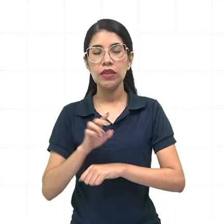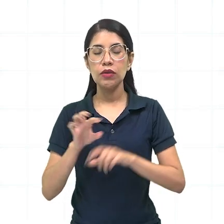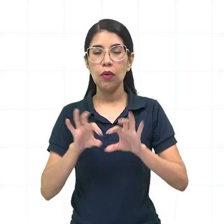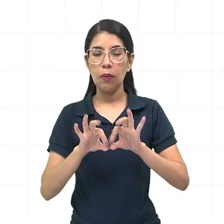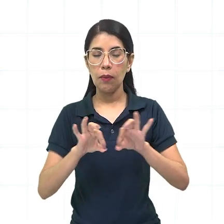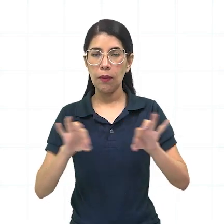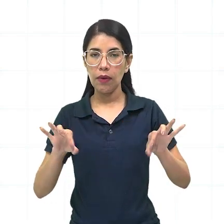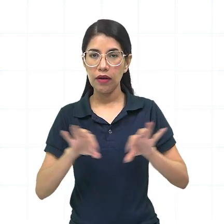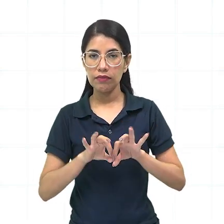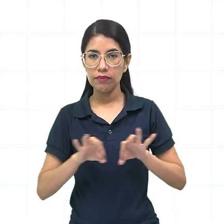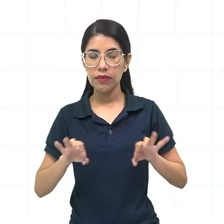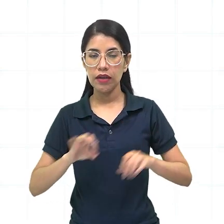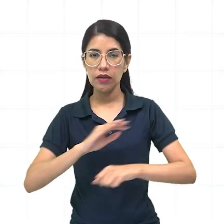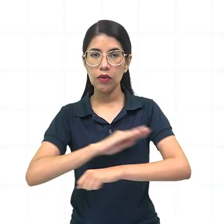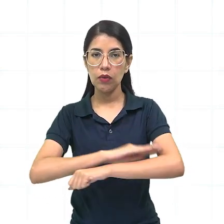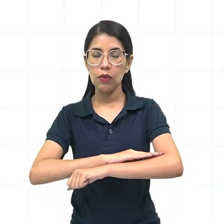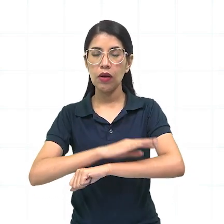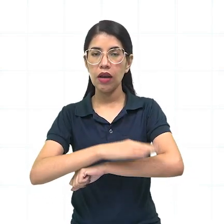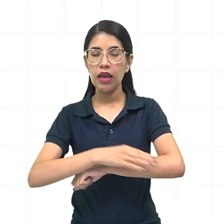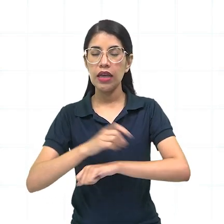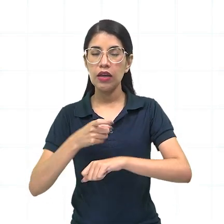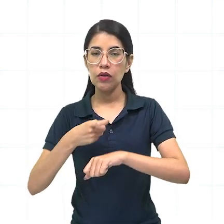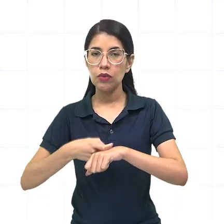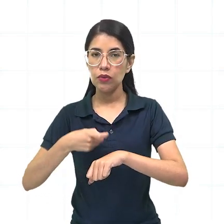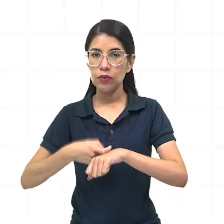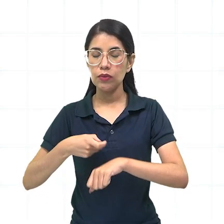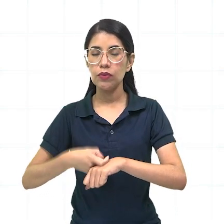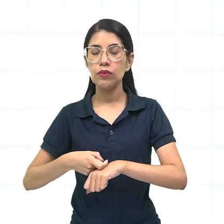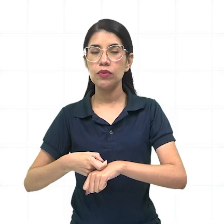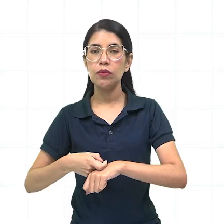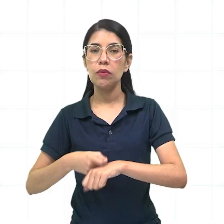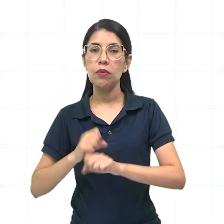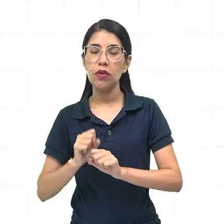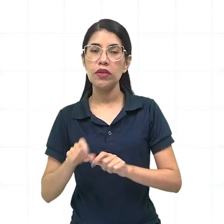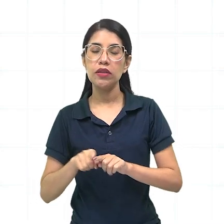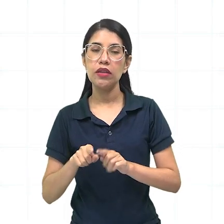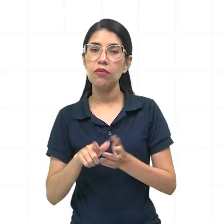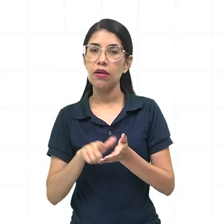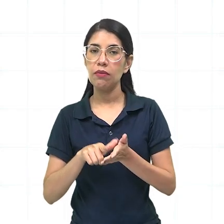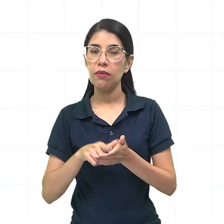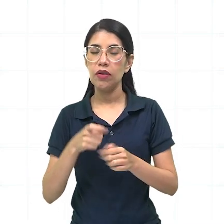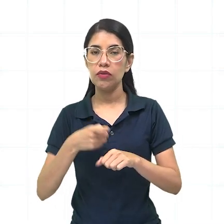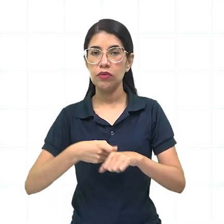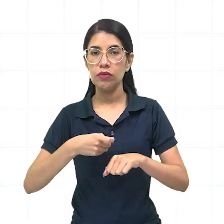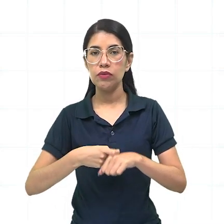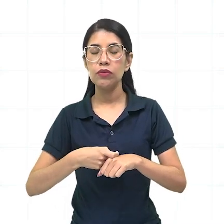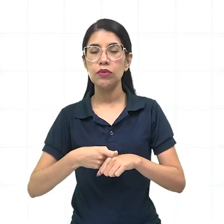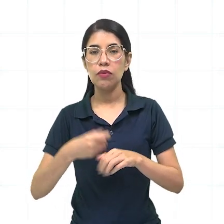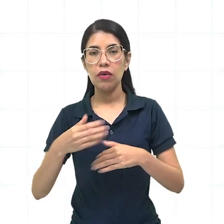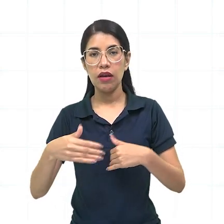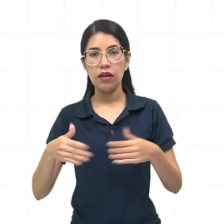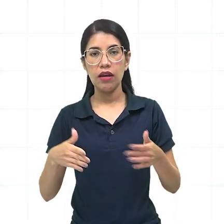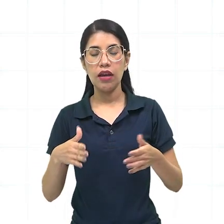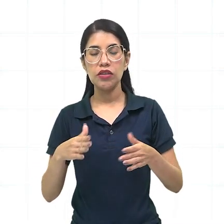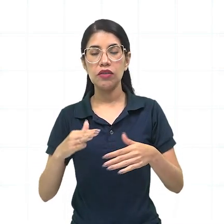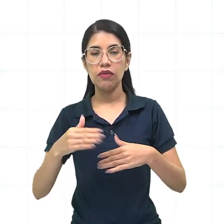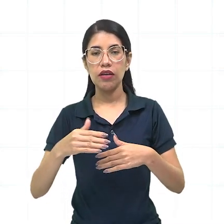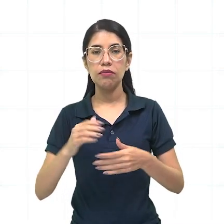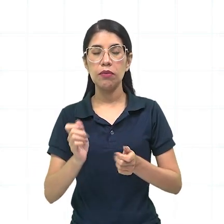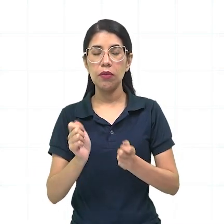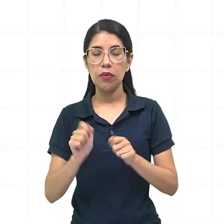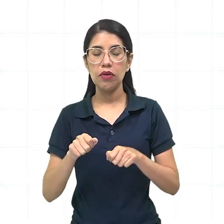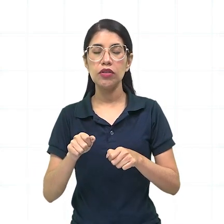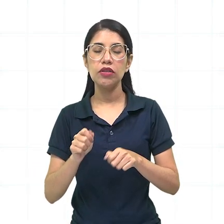com qualquer objeto rígido, pode ser papelão, né, de caixa, alguma coisa assim que você consiga colocar